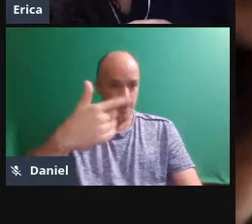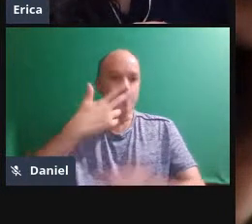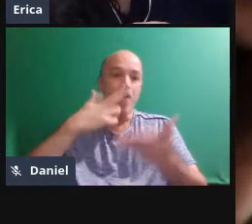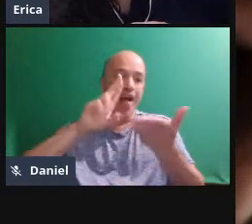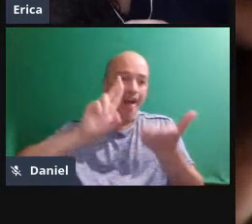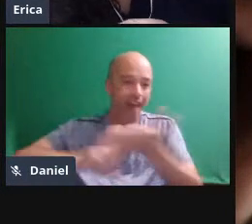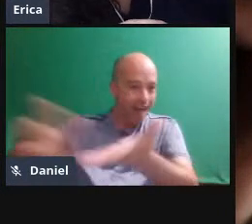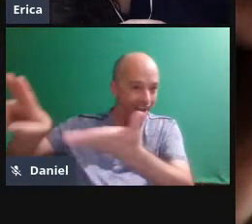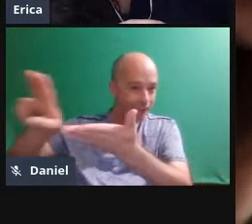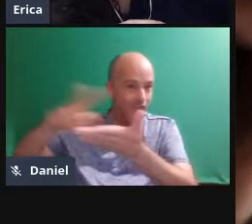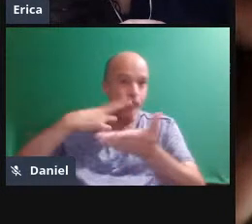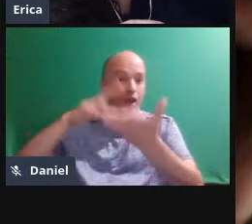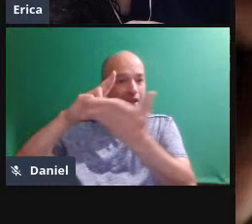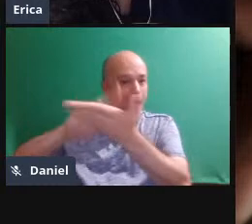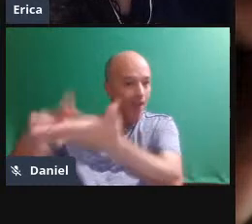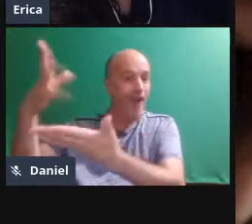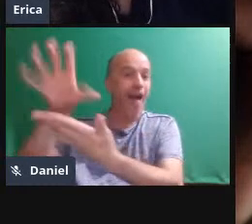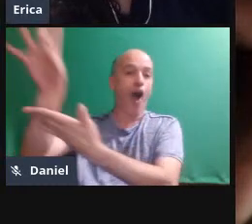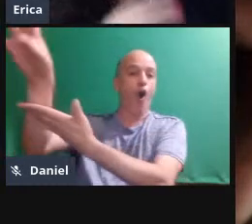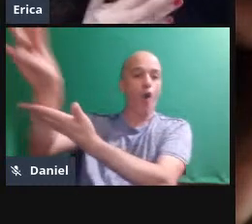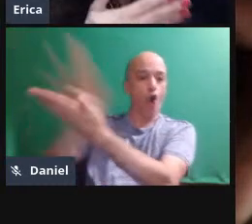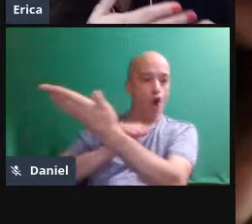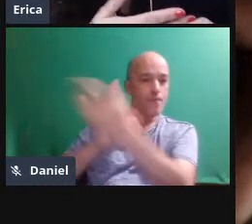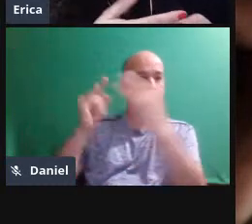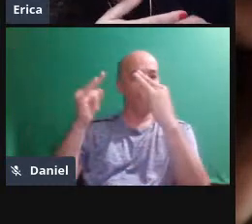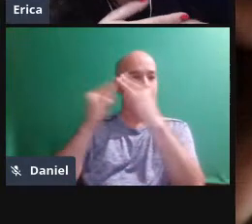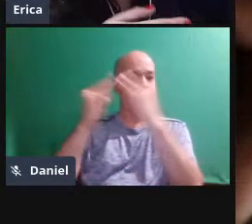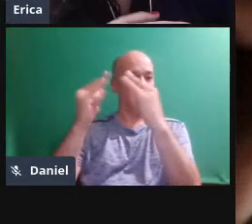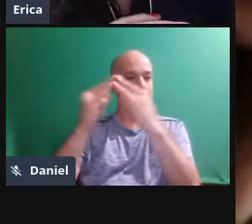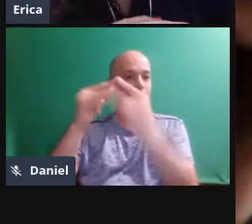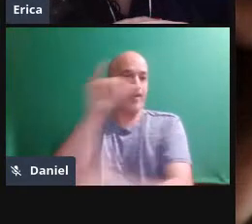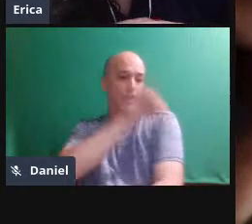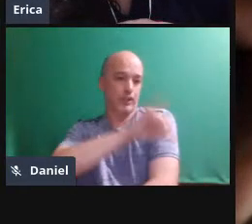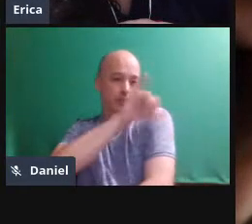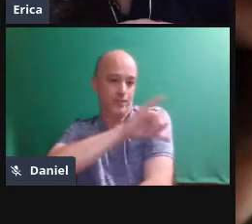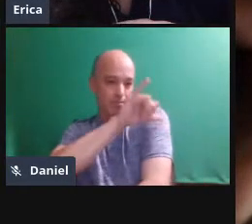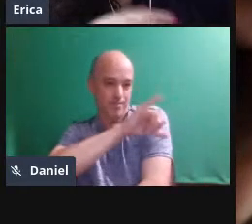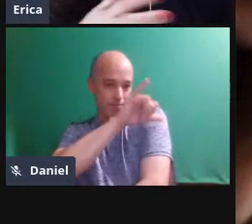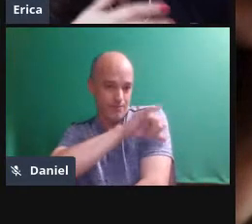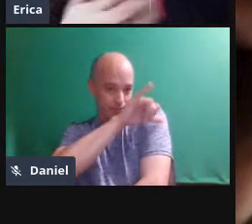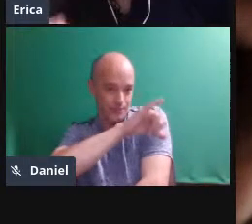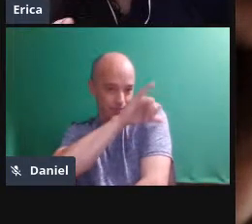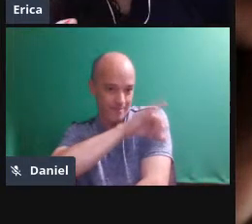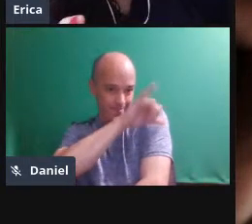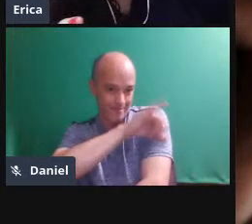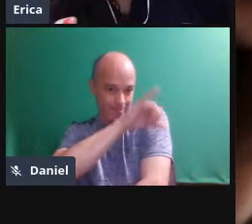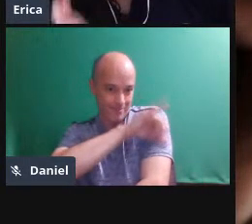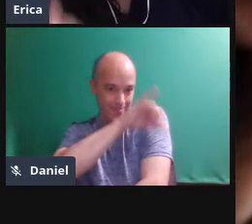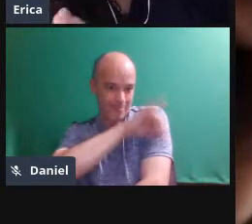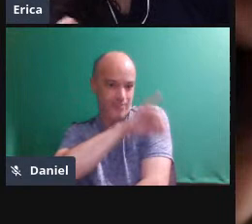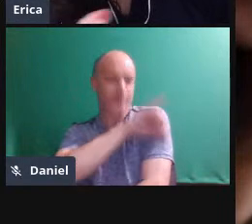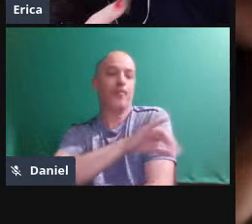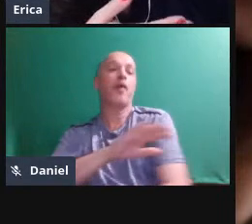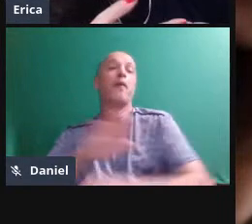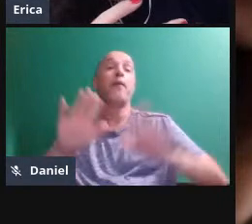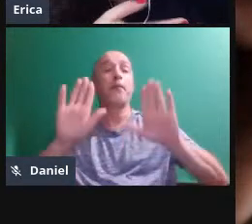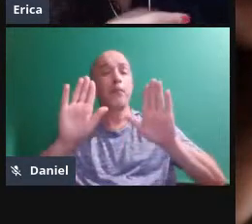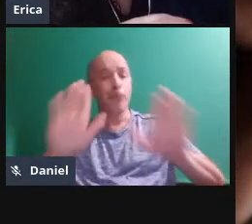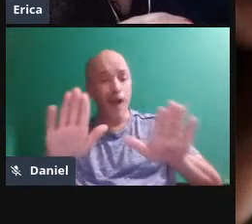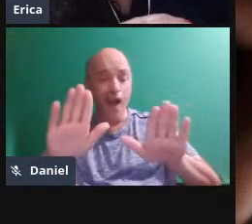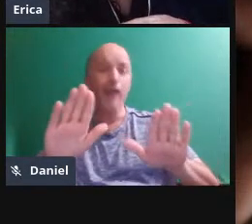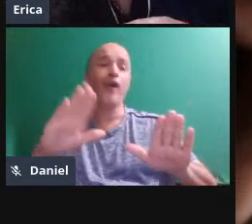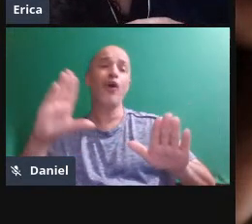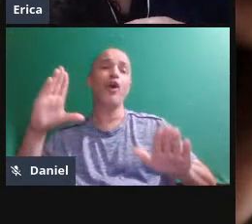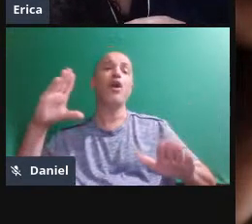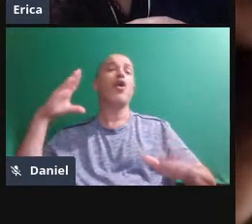E o Dom Pedro II mandou uma carta, né, para ele, querendo fundar aqui no Rio de